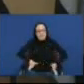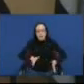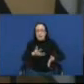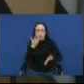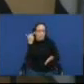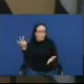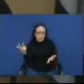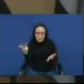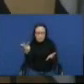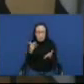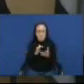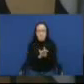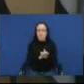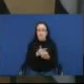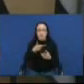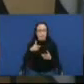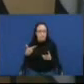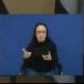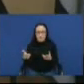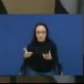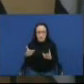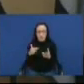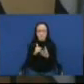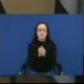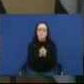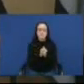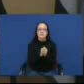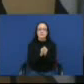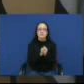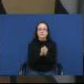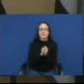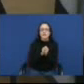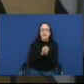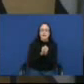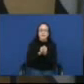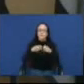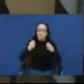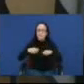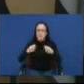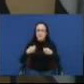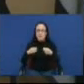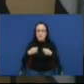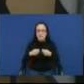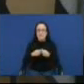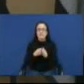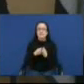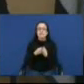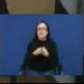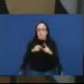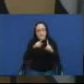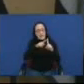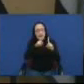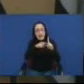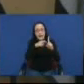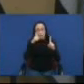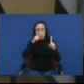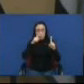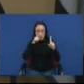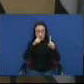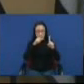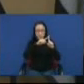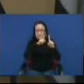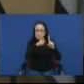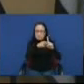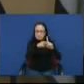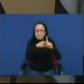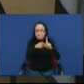seguro, não existe uma intensidade de consumo seguro. A gente precisa se abster do álcool durante a gestação. E é por